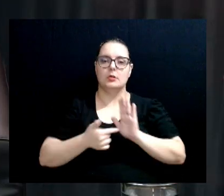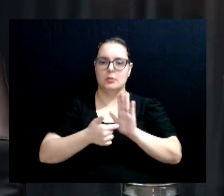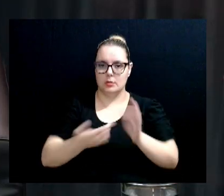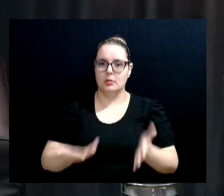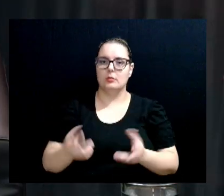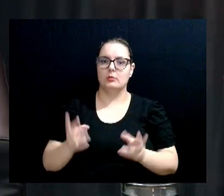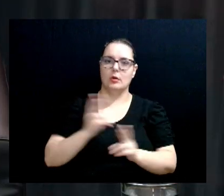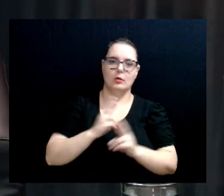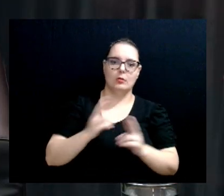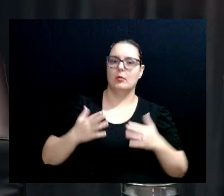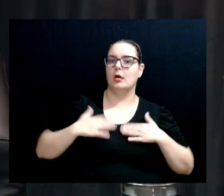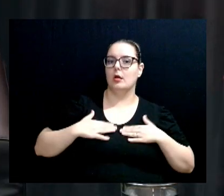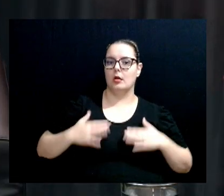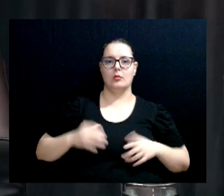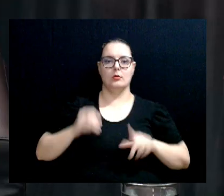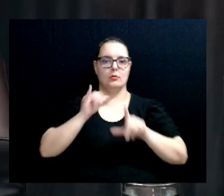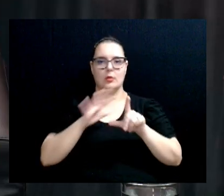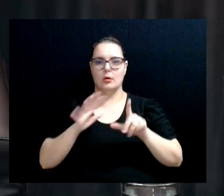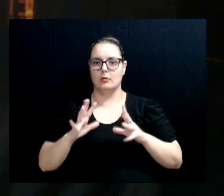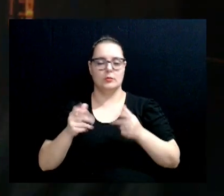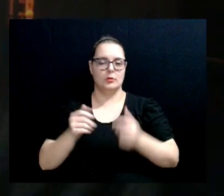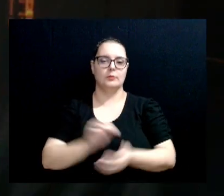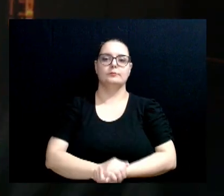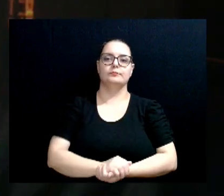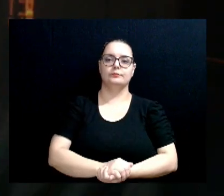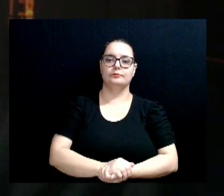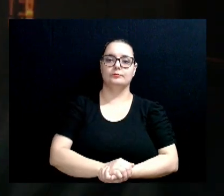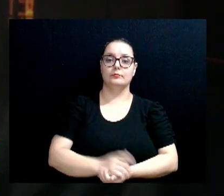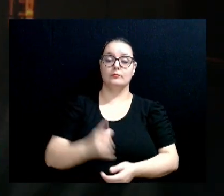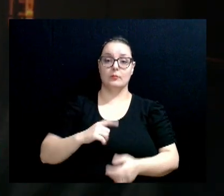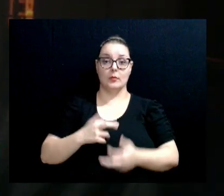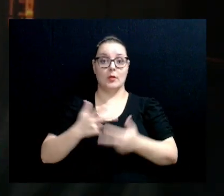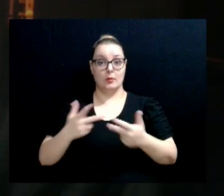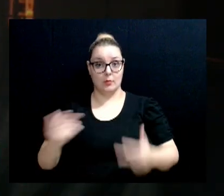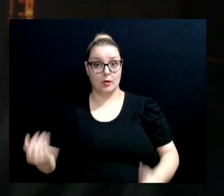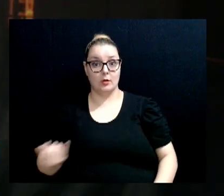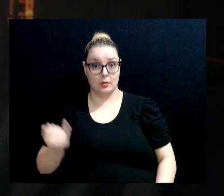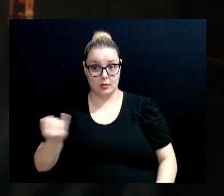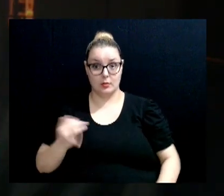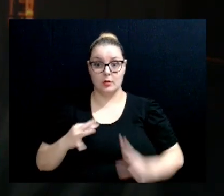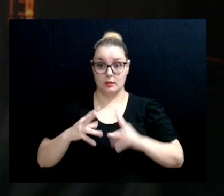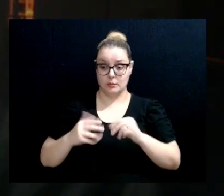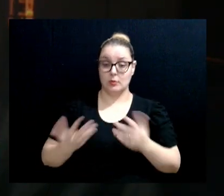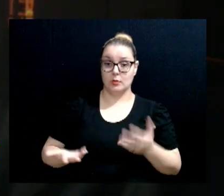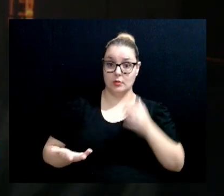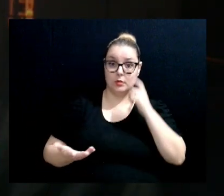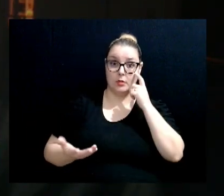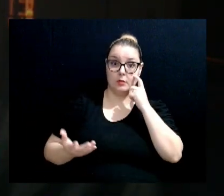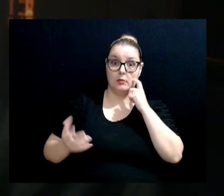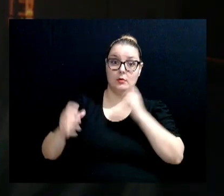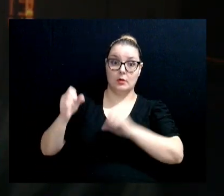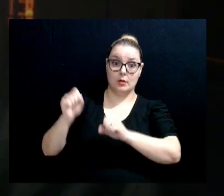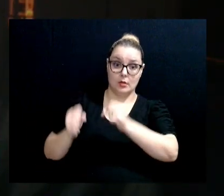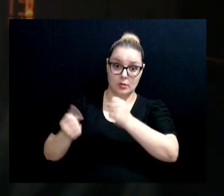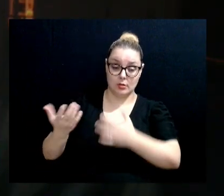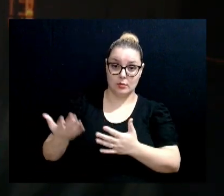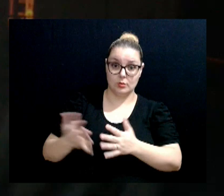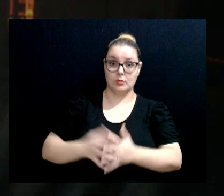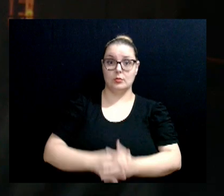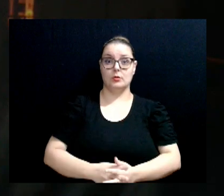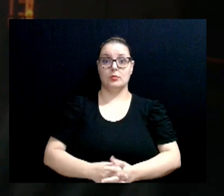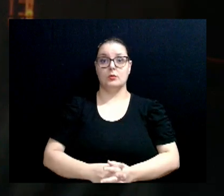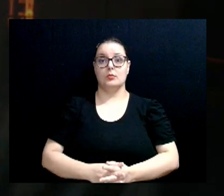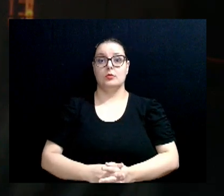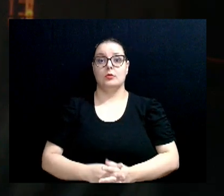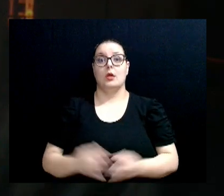a imagem, enfim. E tem um ponto bem interessante nisso tudo, é que a indústria, né, a indústria do emagrecimento,